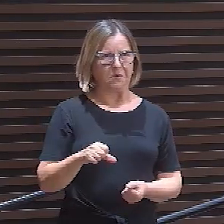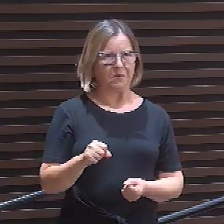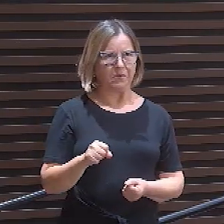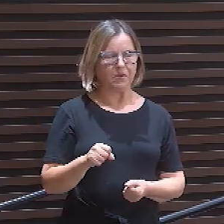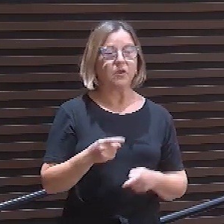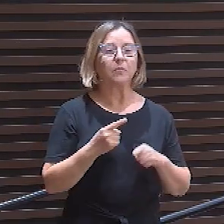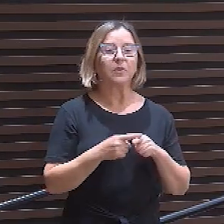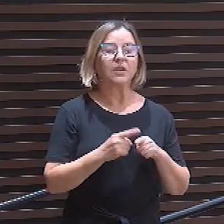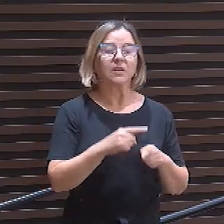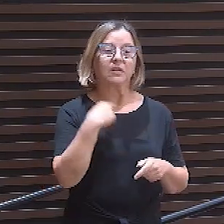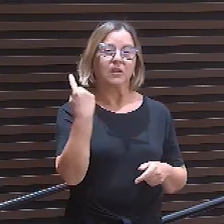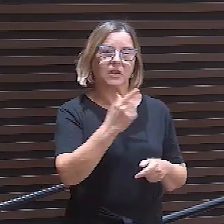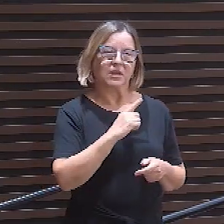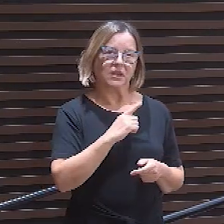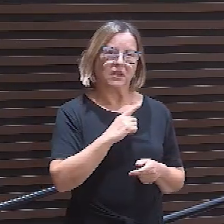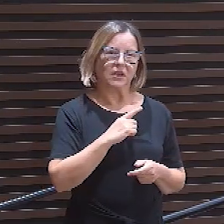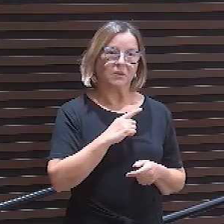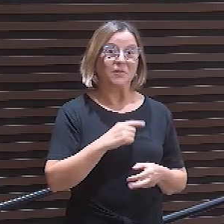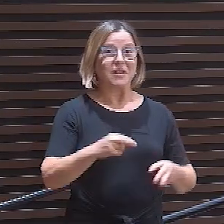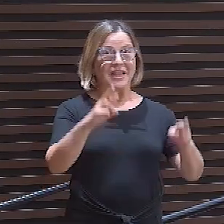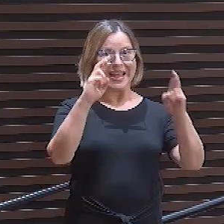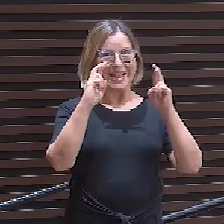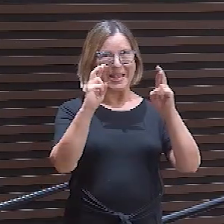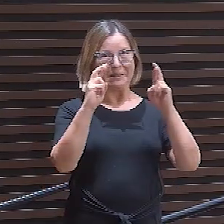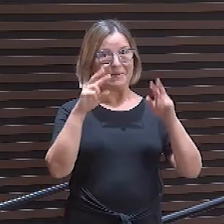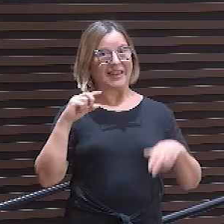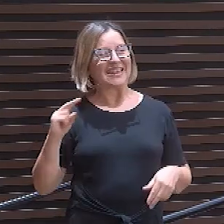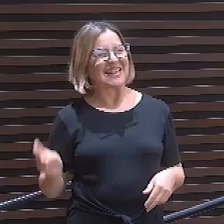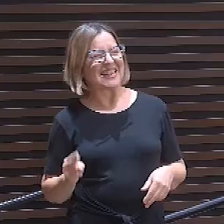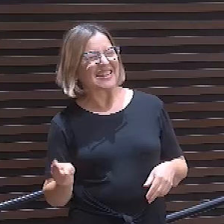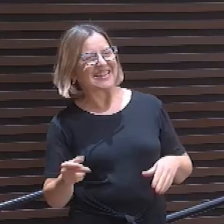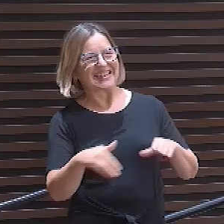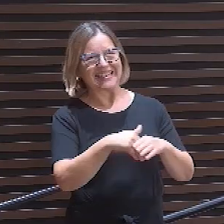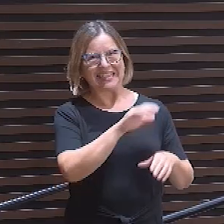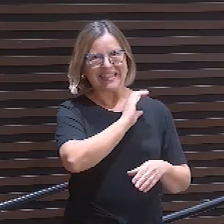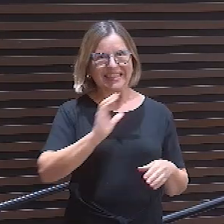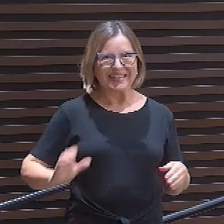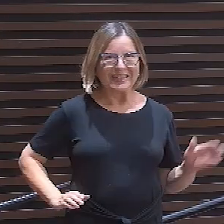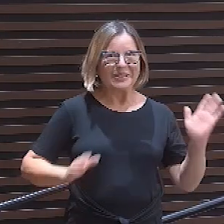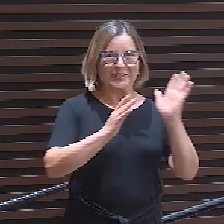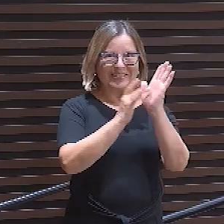porque nós temos uma esperança eterna em Cristo Jesus.